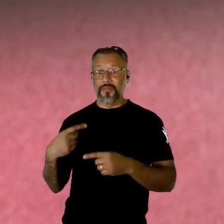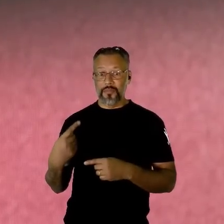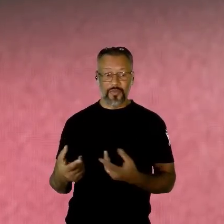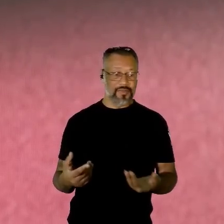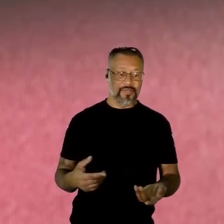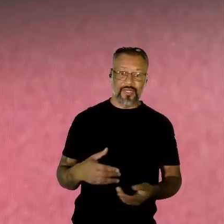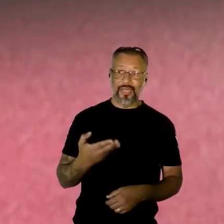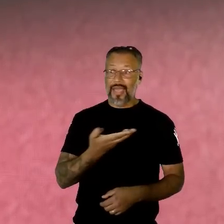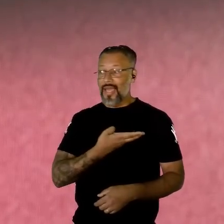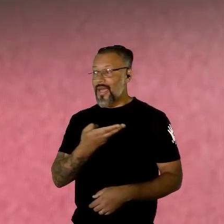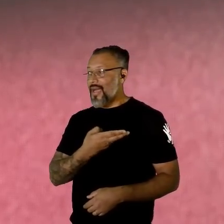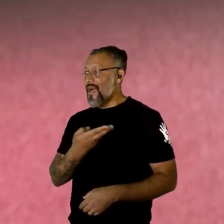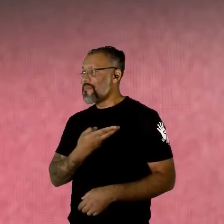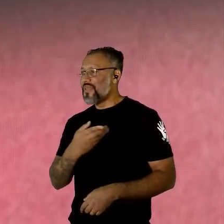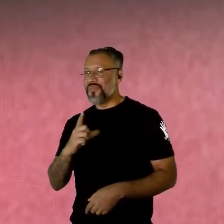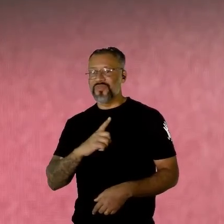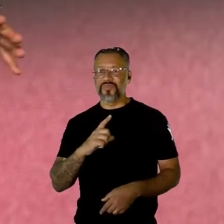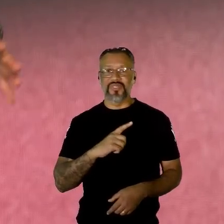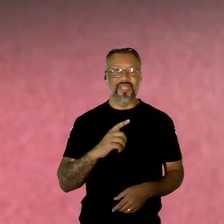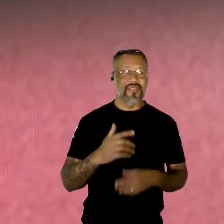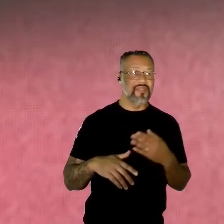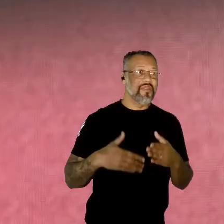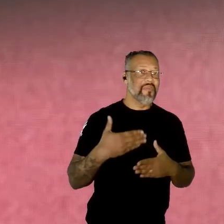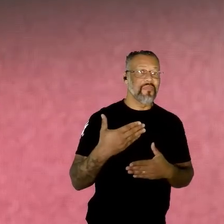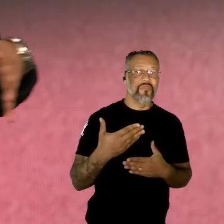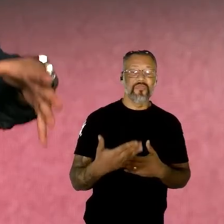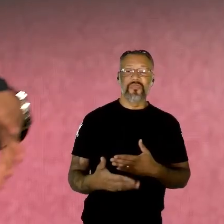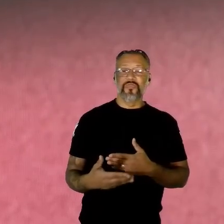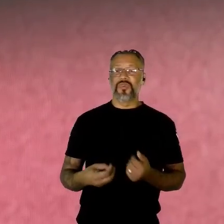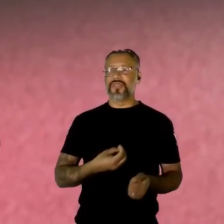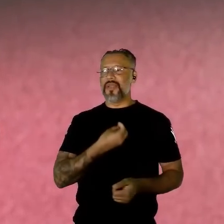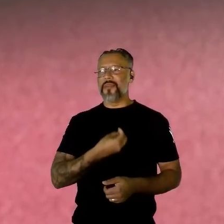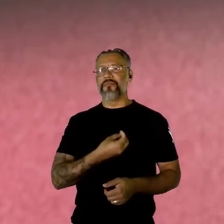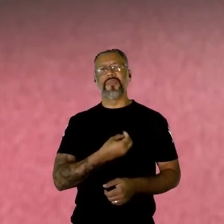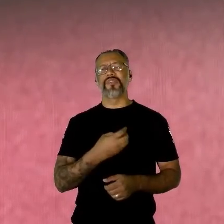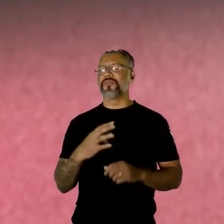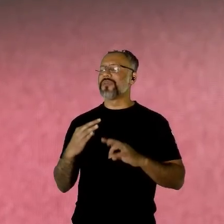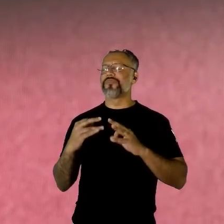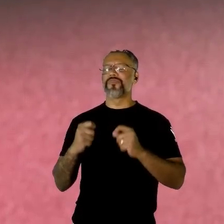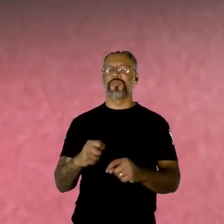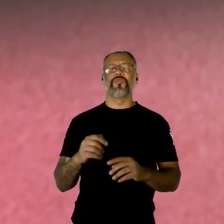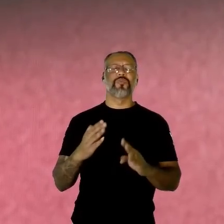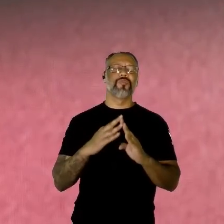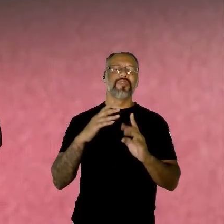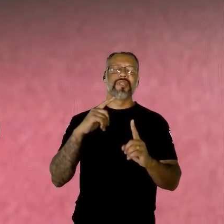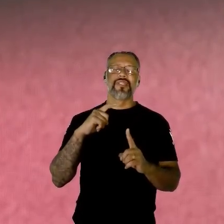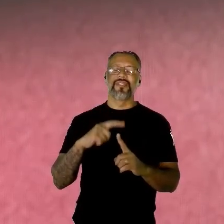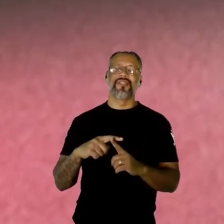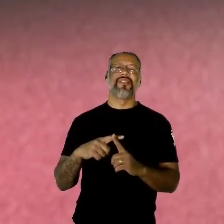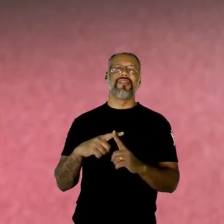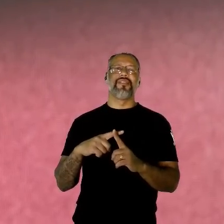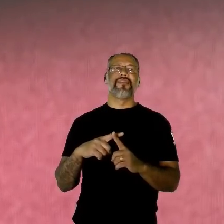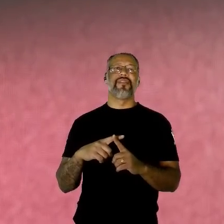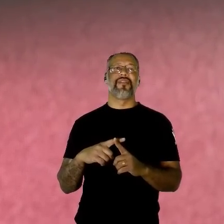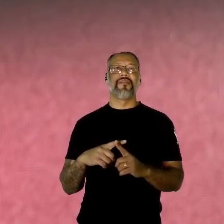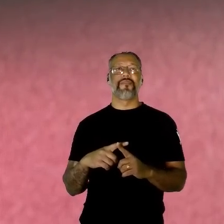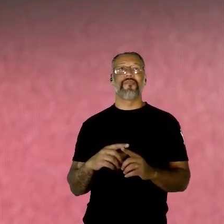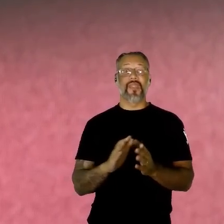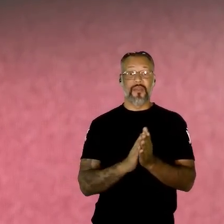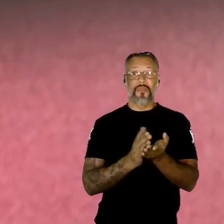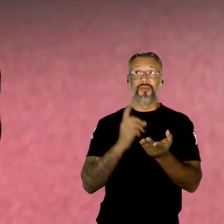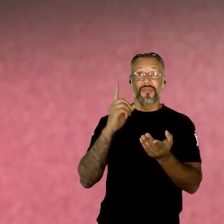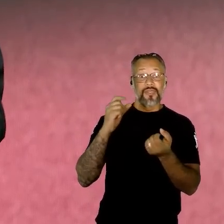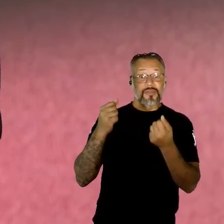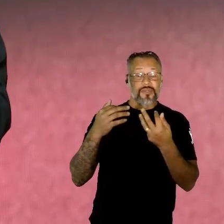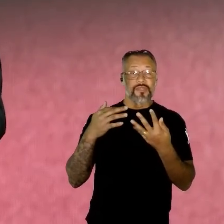vai fazendo amizades e daqui a pouco ela faz parte da instituição faz parte da estrutura e o mais importante a Bíblia diz que todo aquele que realmente